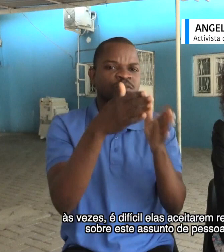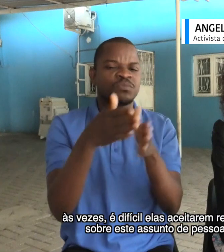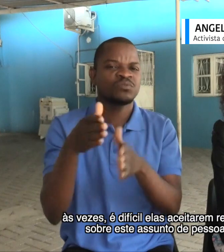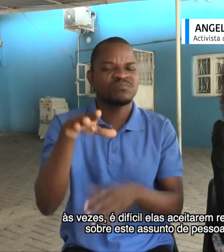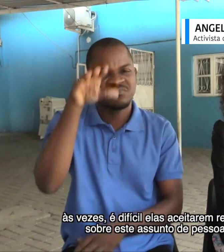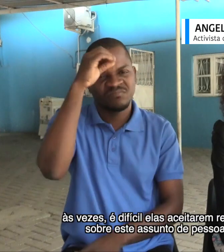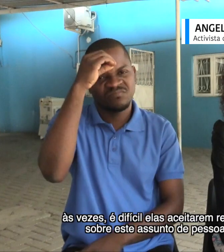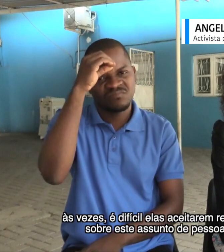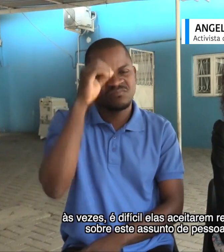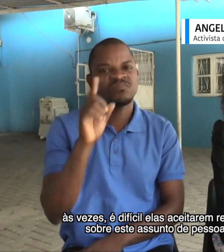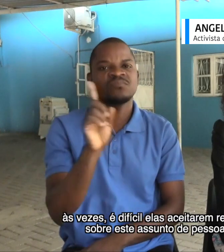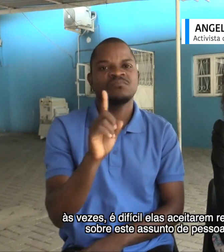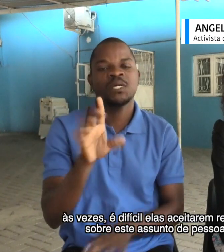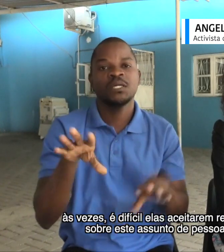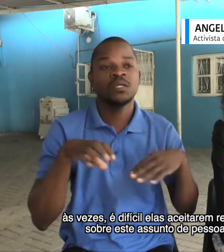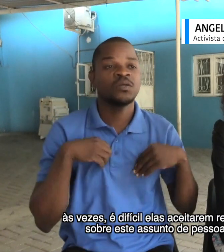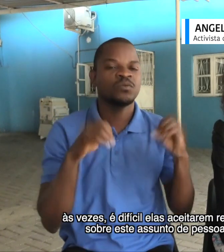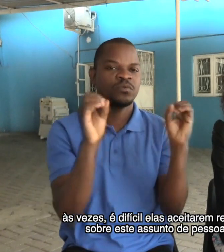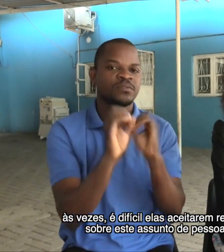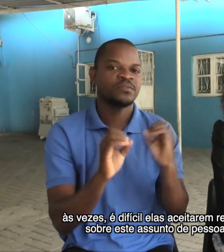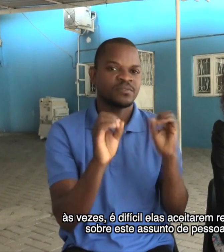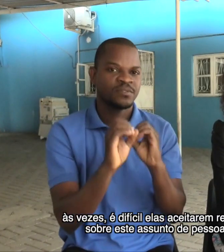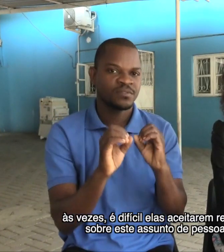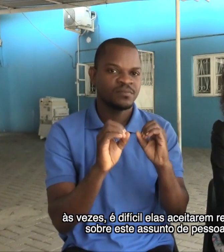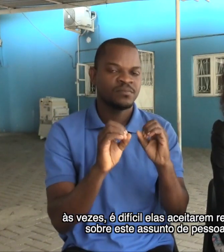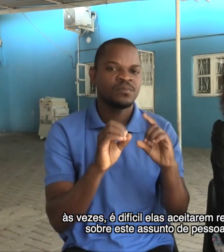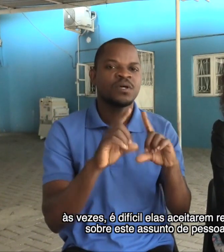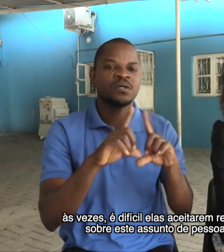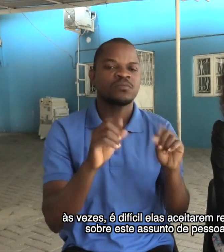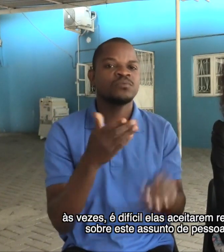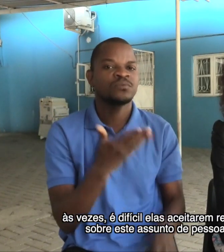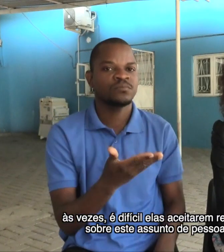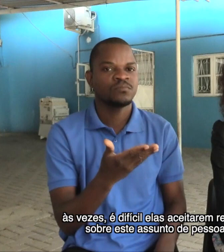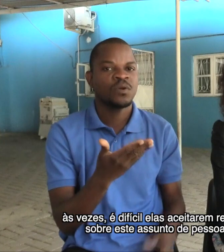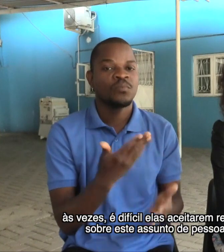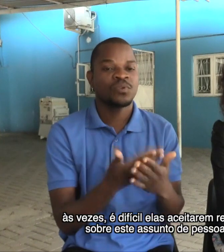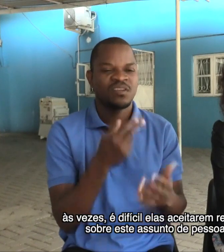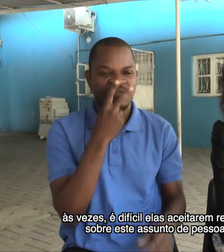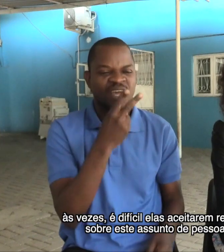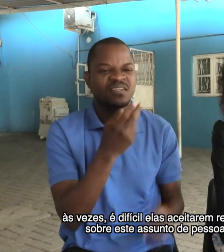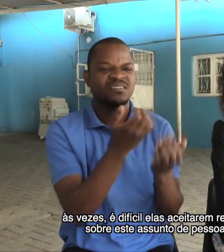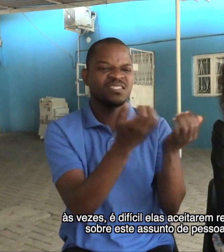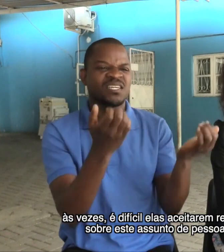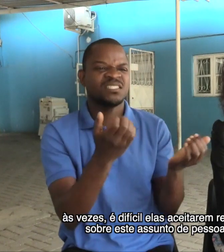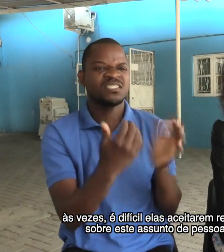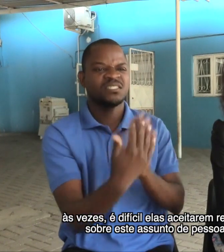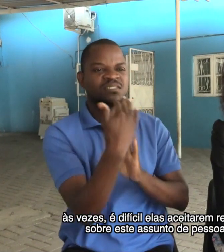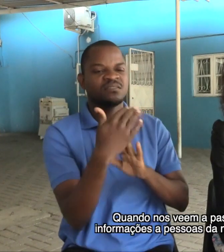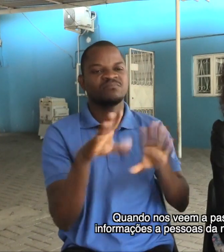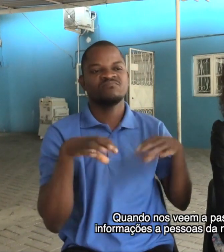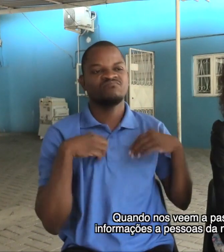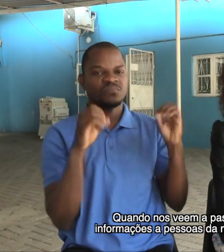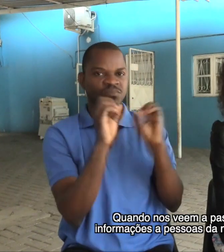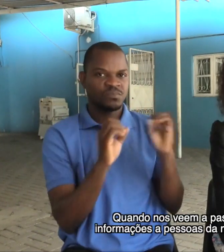eles receberem informações ou aceitarem receber informações por parte de pessoas menores em relação a eles.